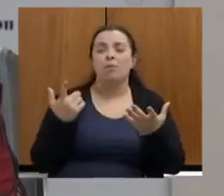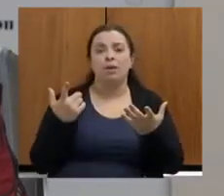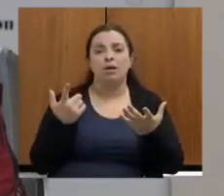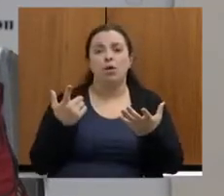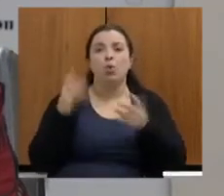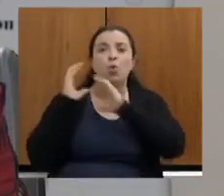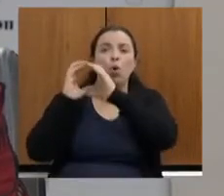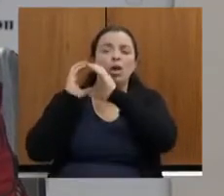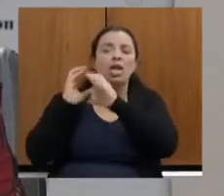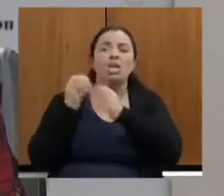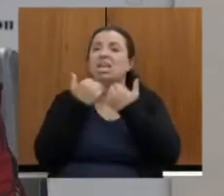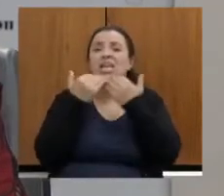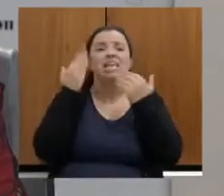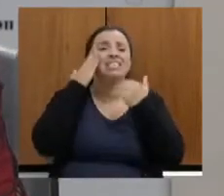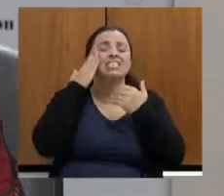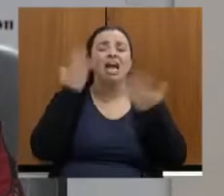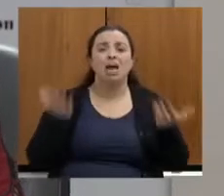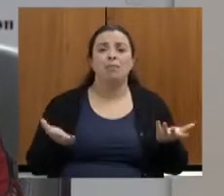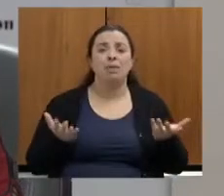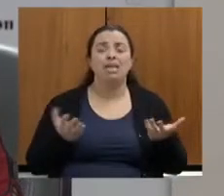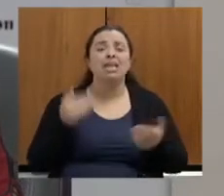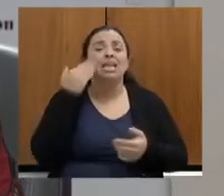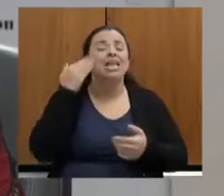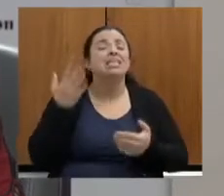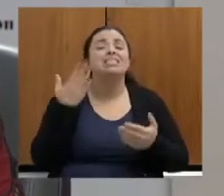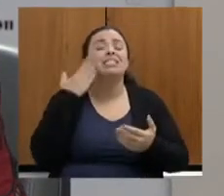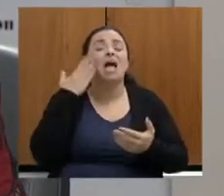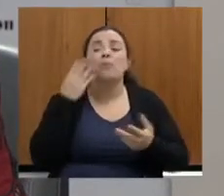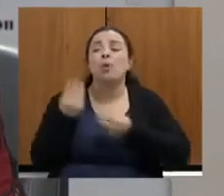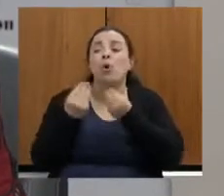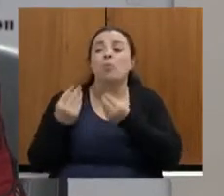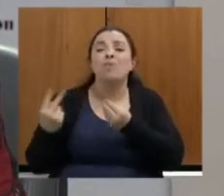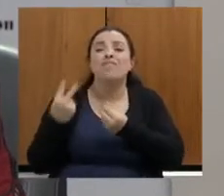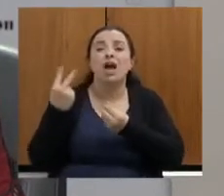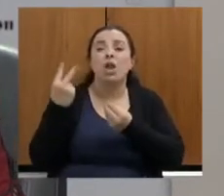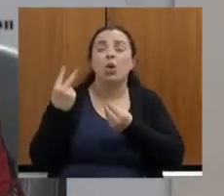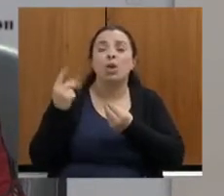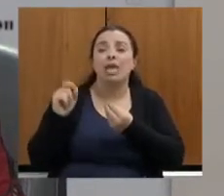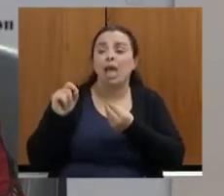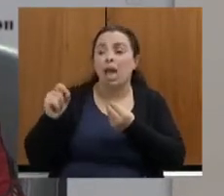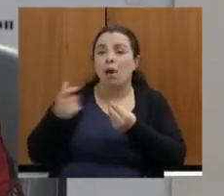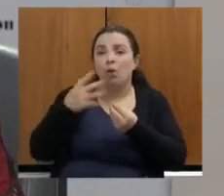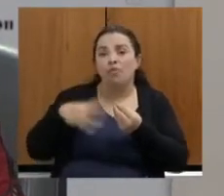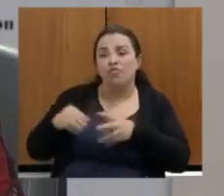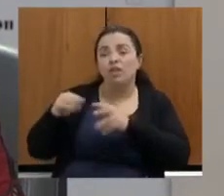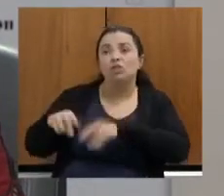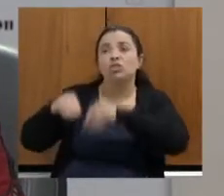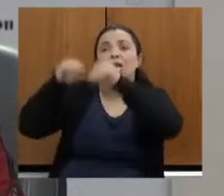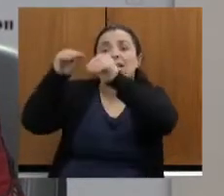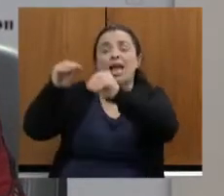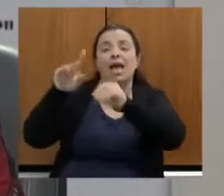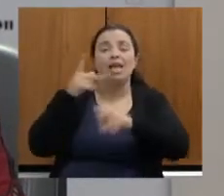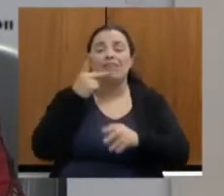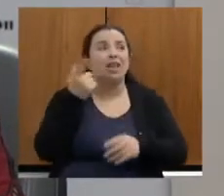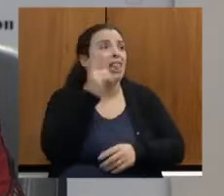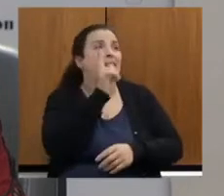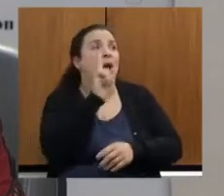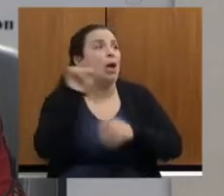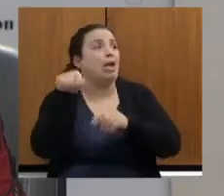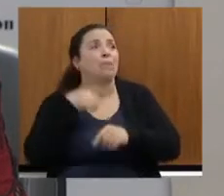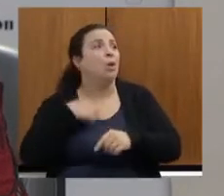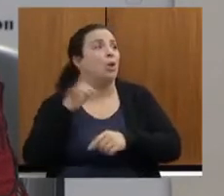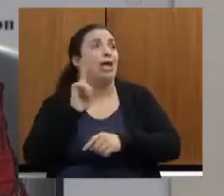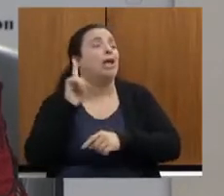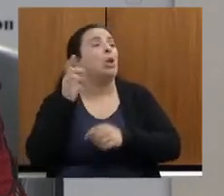o valor de um filho dos e tirar um filho do lugar dele escuta um filho Falar mãe aqui não é o meu lugar meu lugar lá na roça perto de você